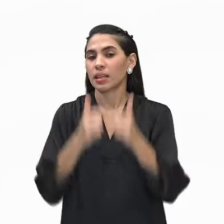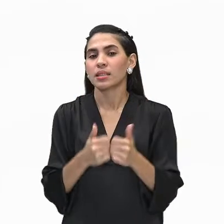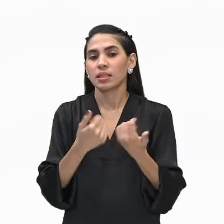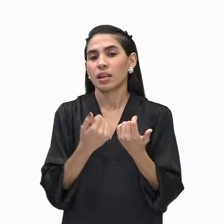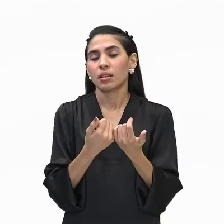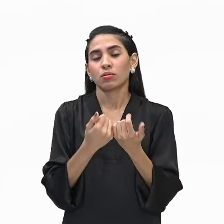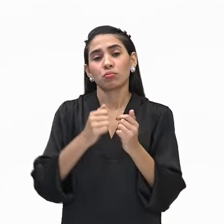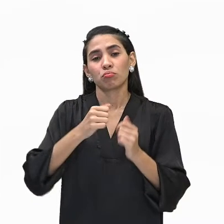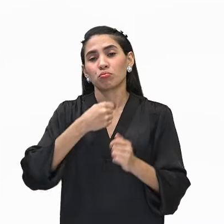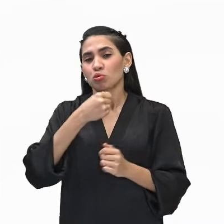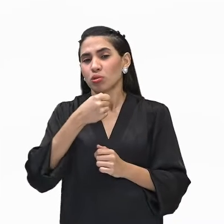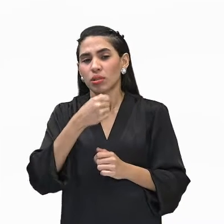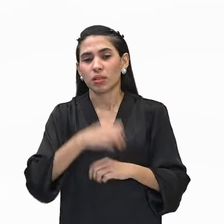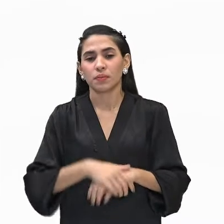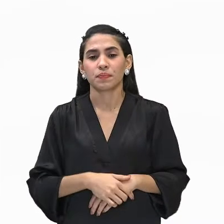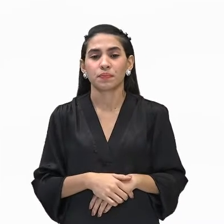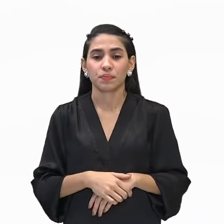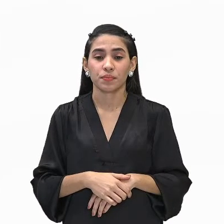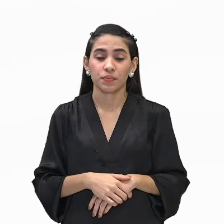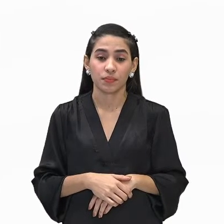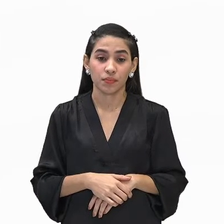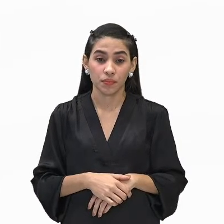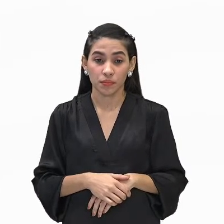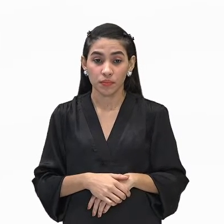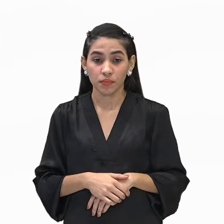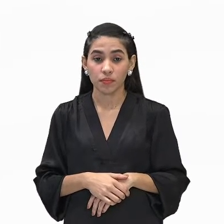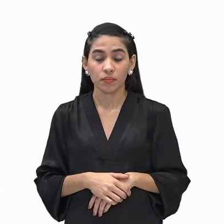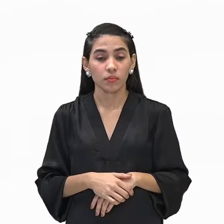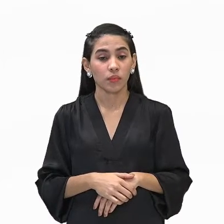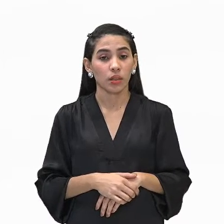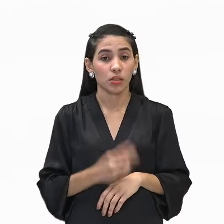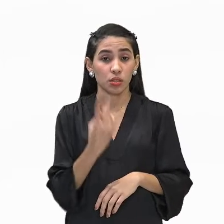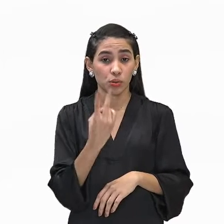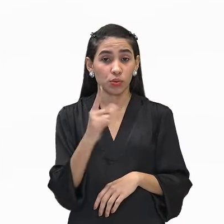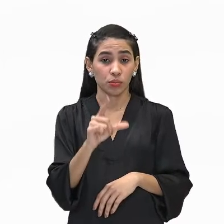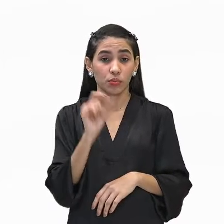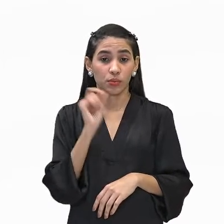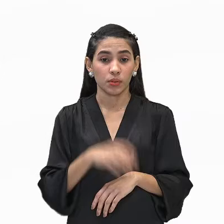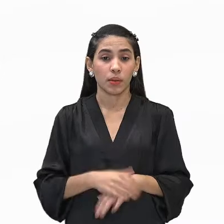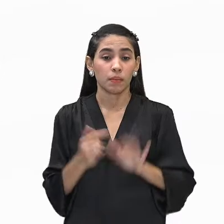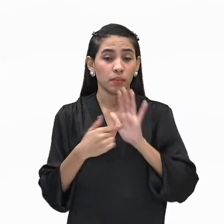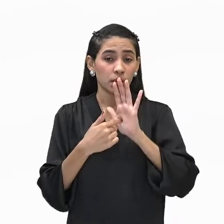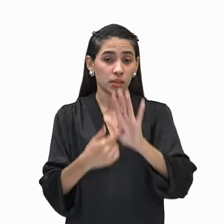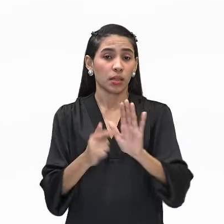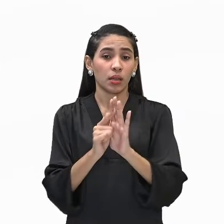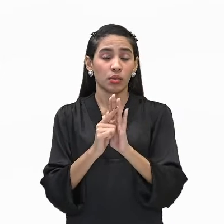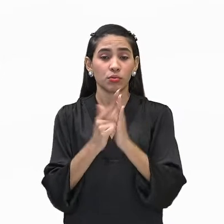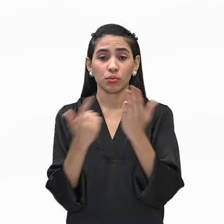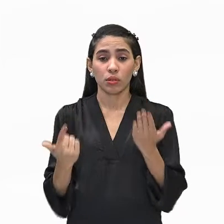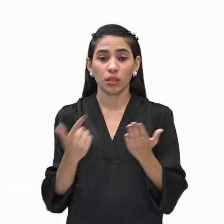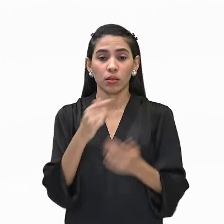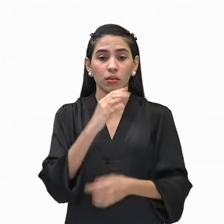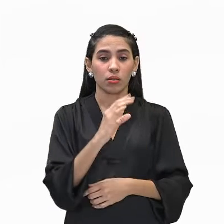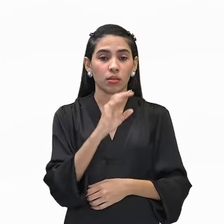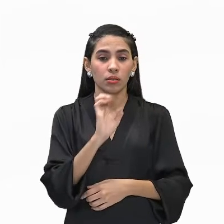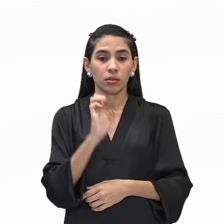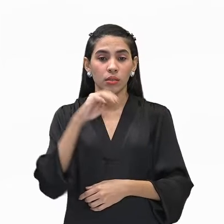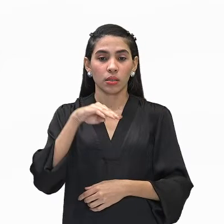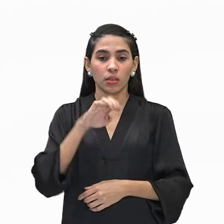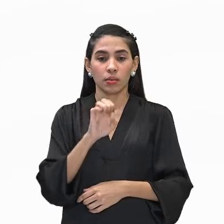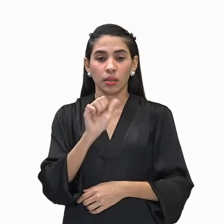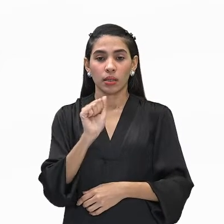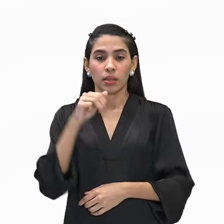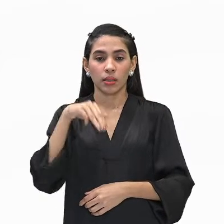aí, Você pode, para a segunda opção, apresentar um jornal, o CMEA News, Cultura e